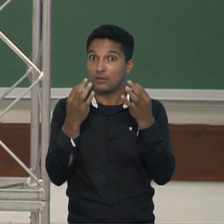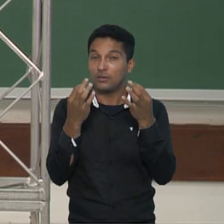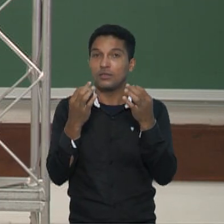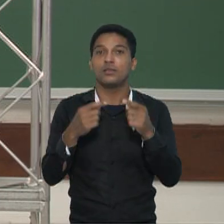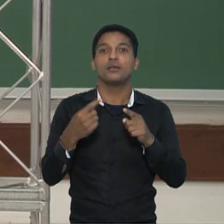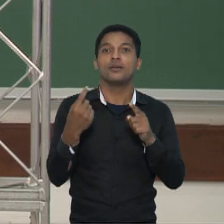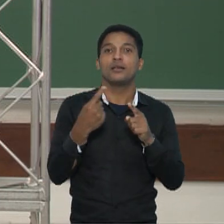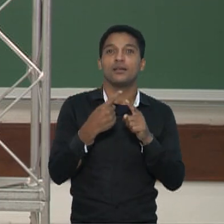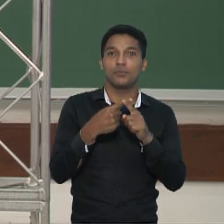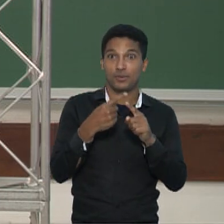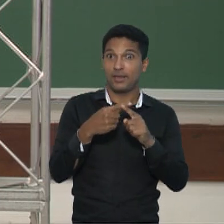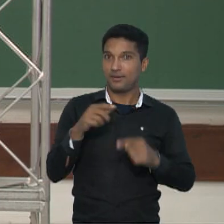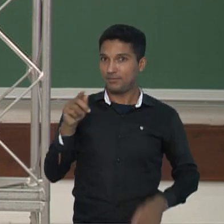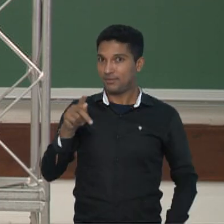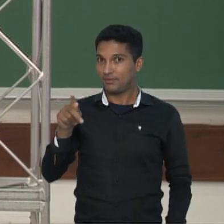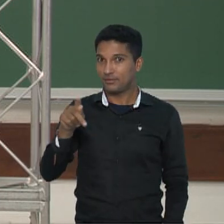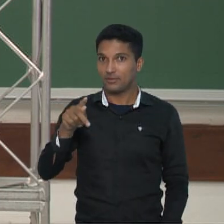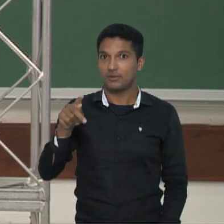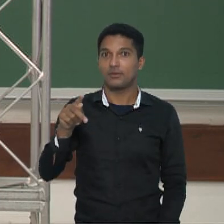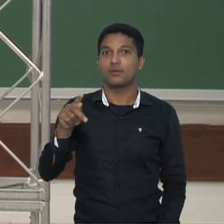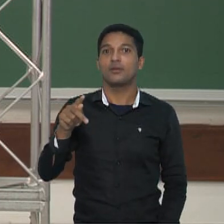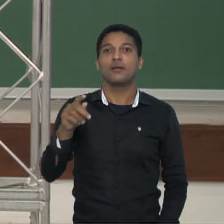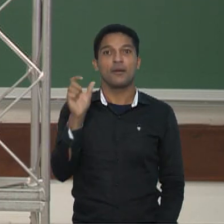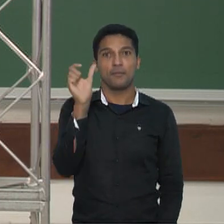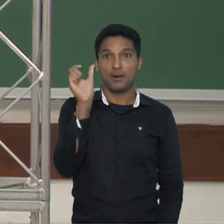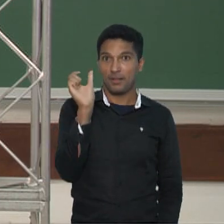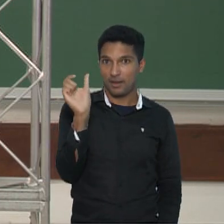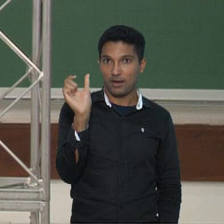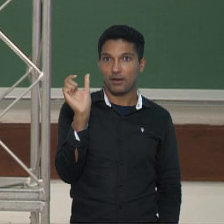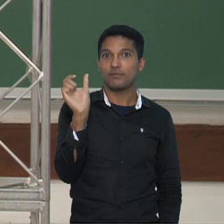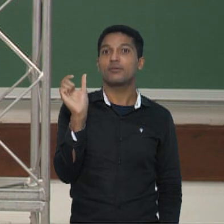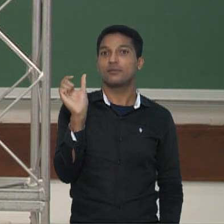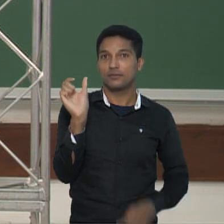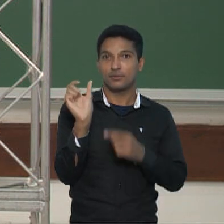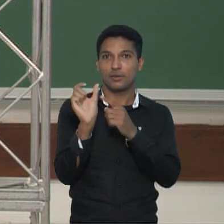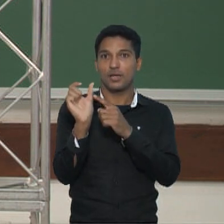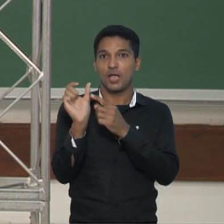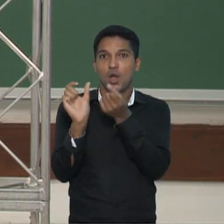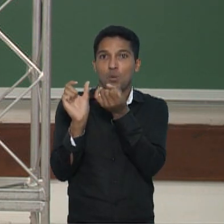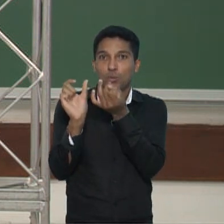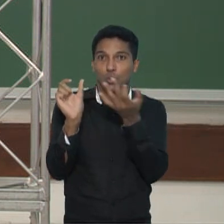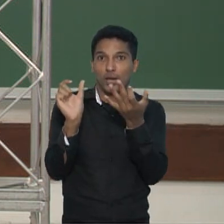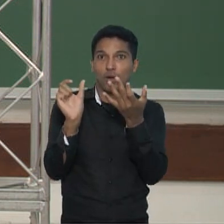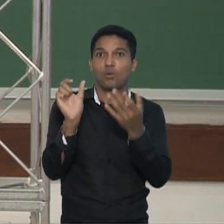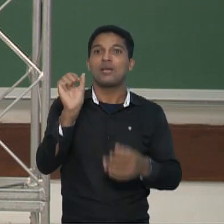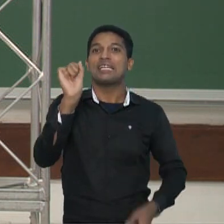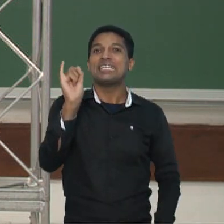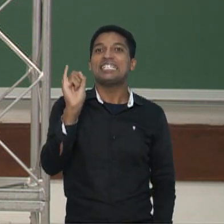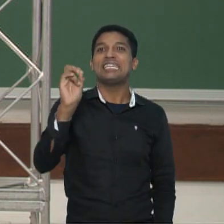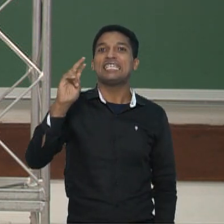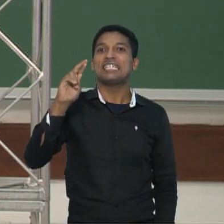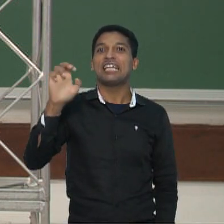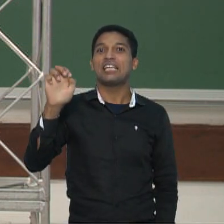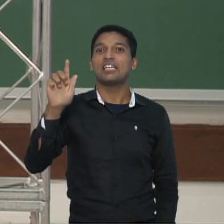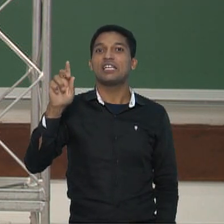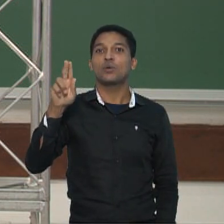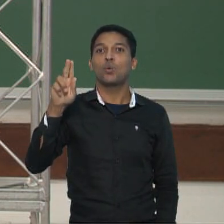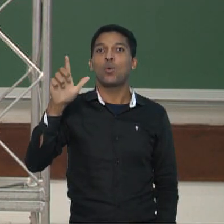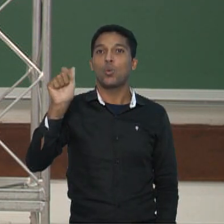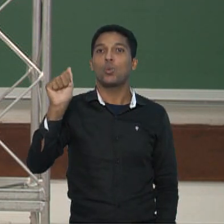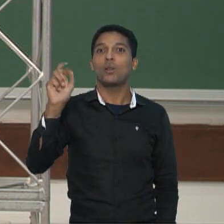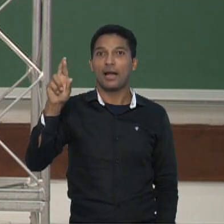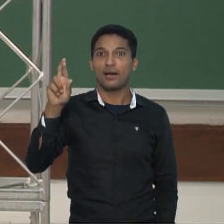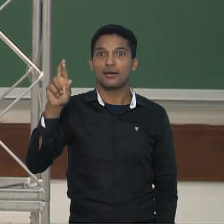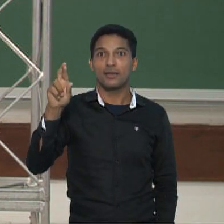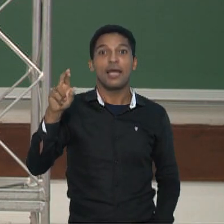porque aqui a teacher vai colocar palavrinhas que o plural é irregular, que pertence a esse banco de palavras